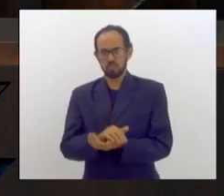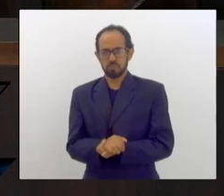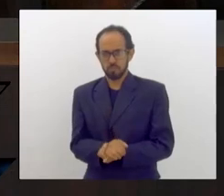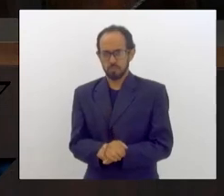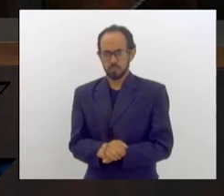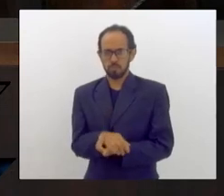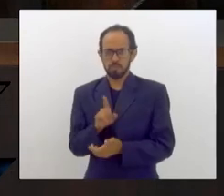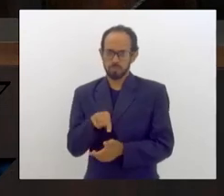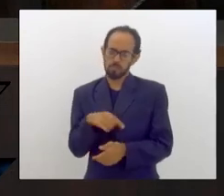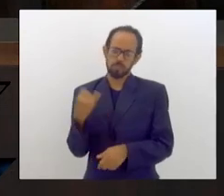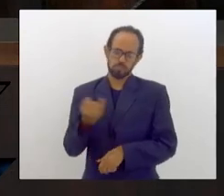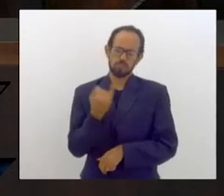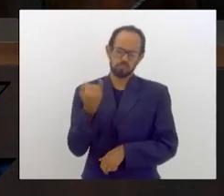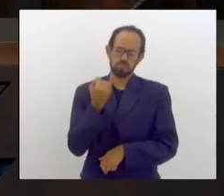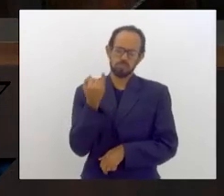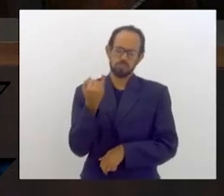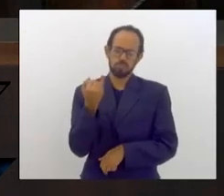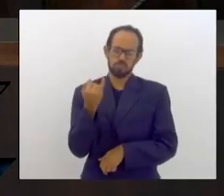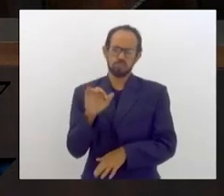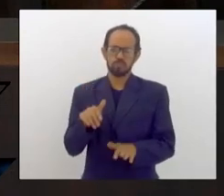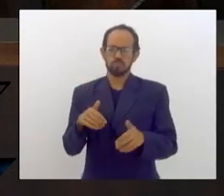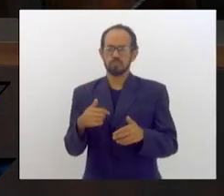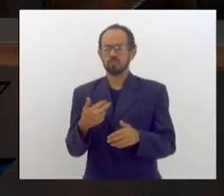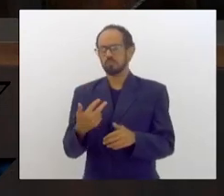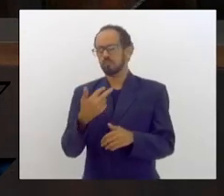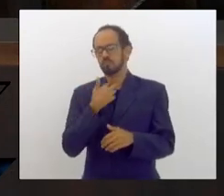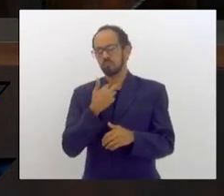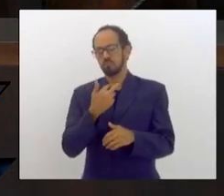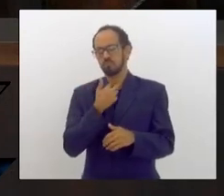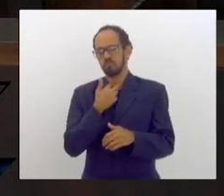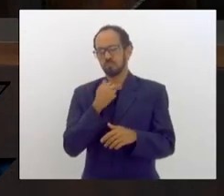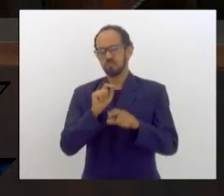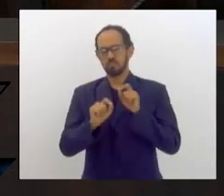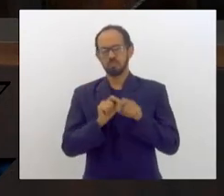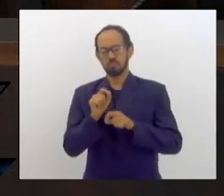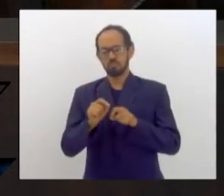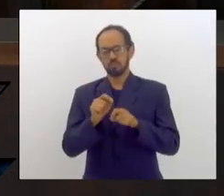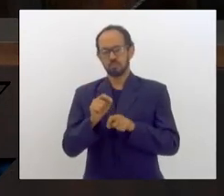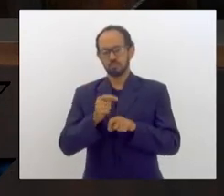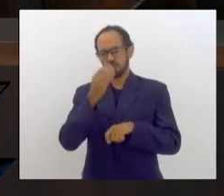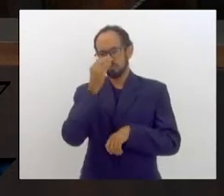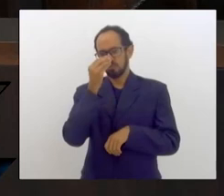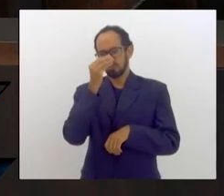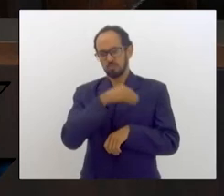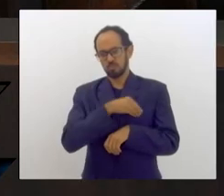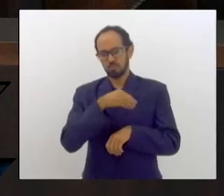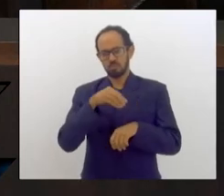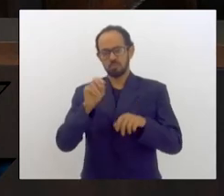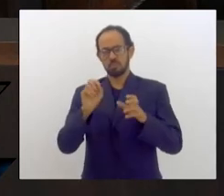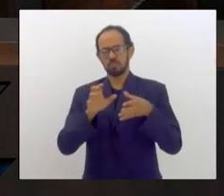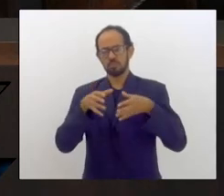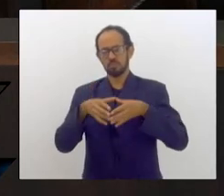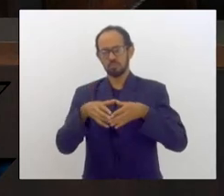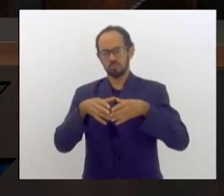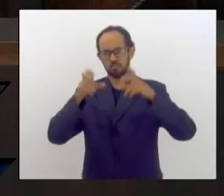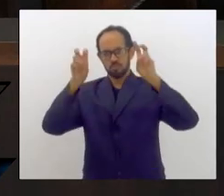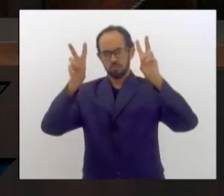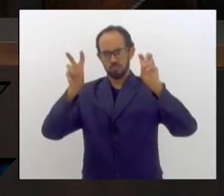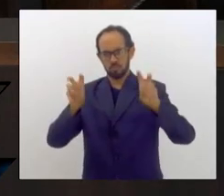É de suma importância. Então, eu não podia deixar de tecer esse comentário. As comissões temáticas que foram